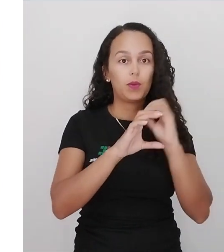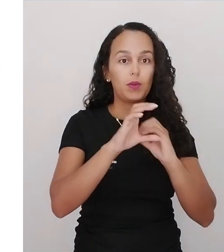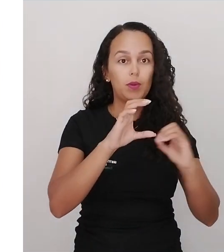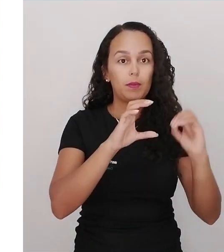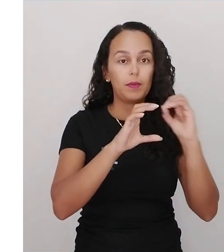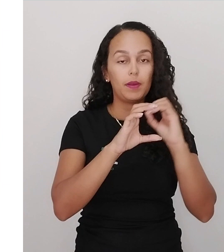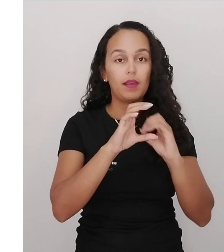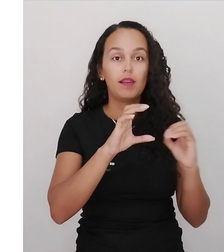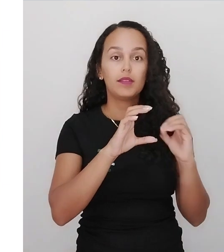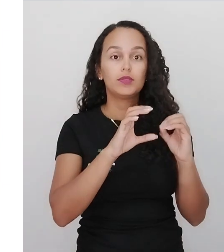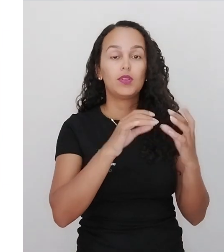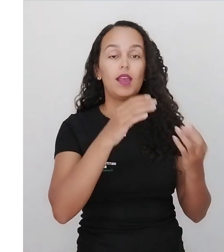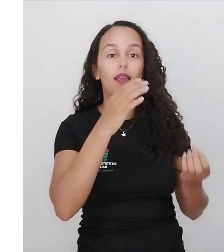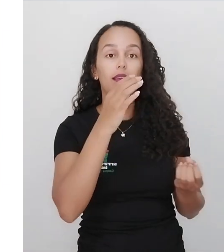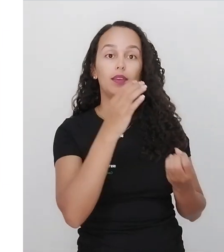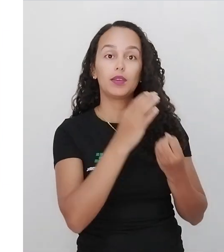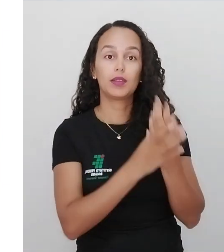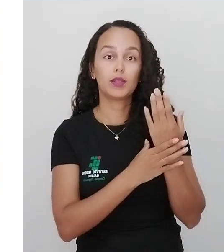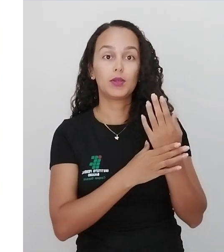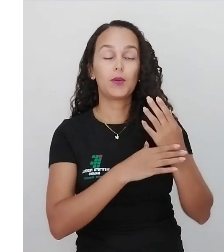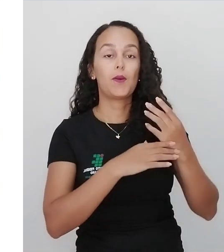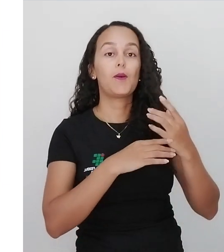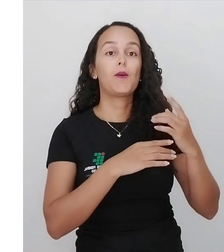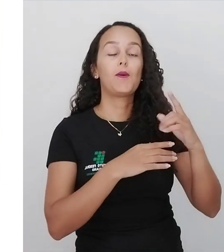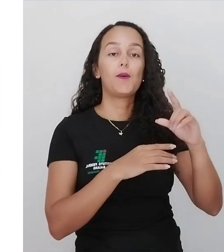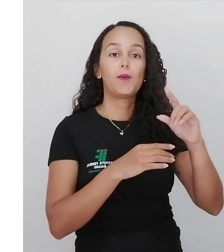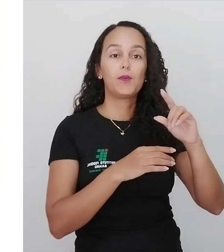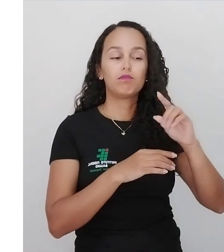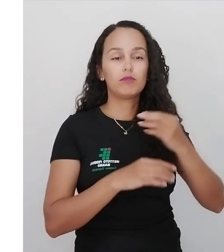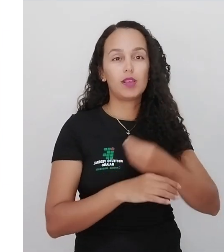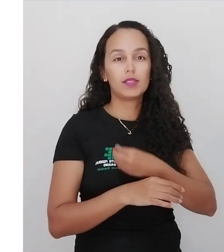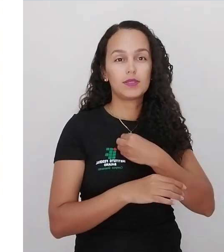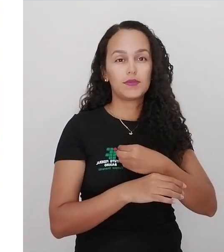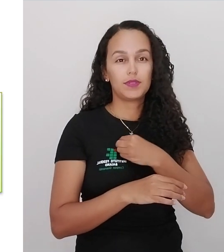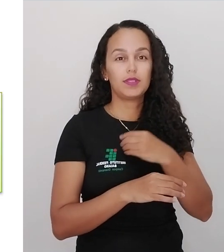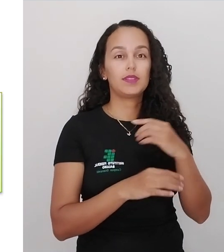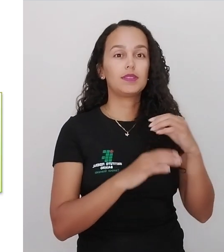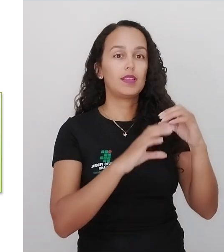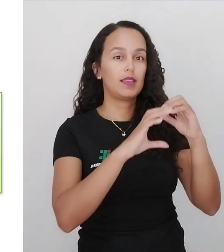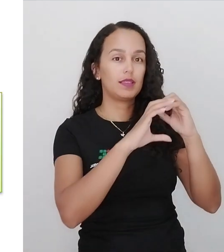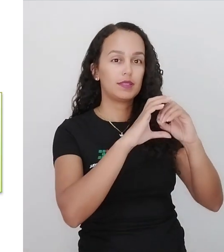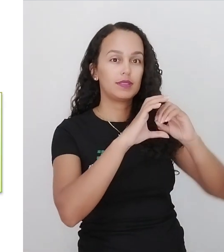autotróficos, como as plantas e as algas.